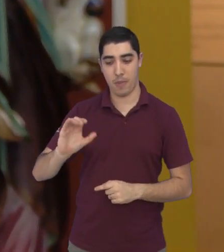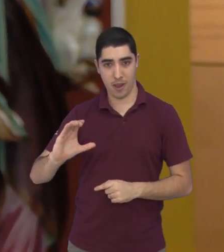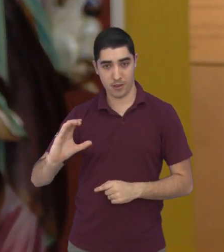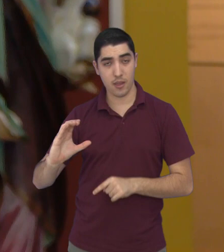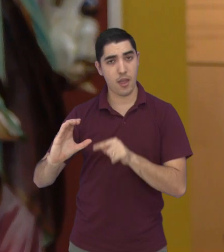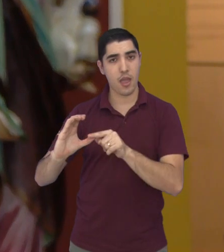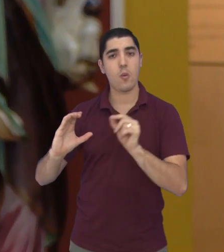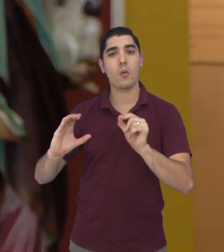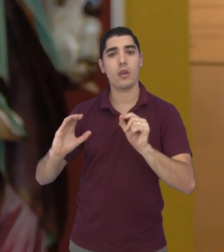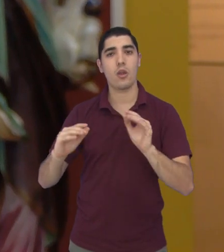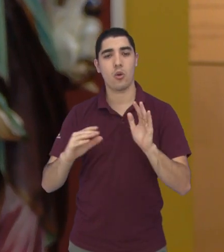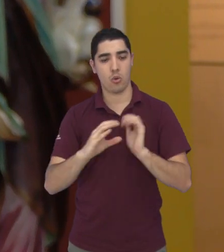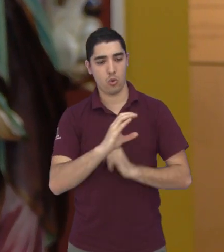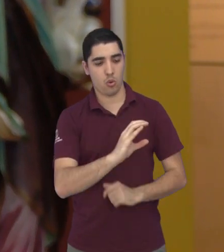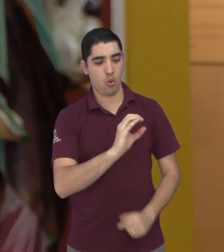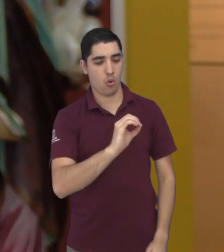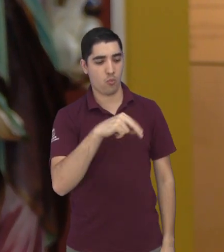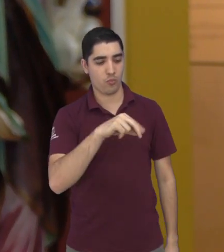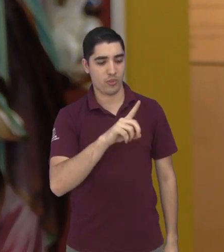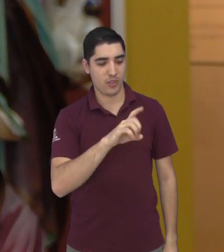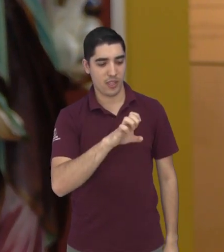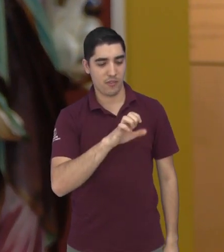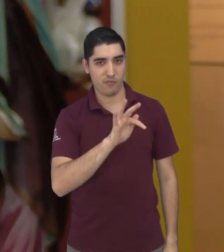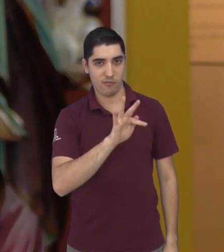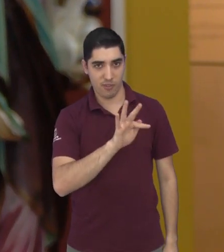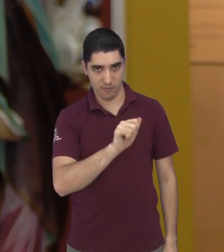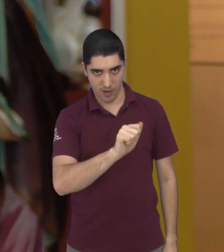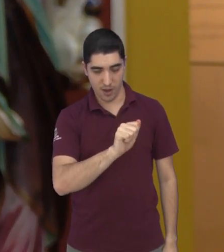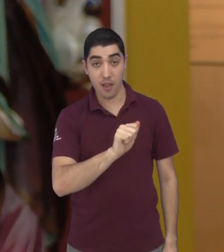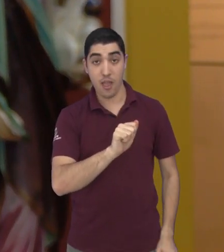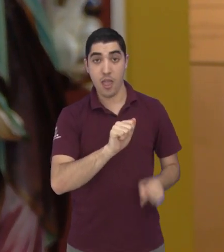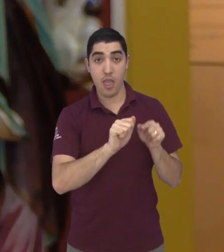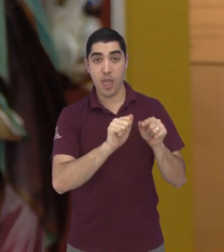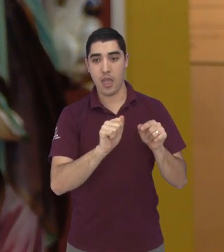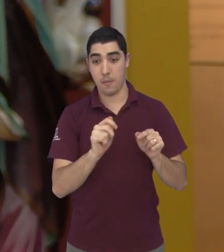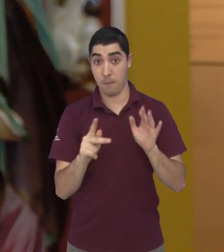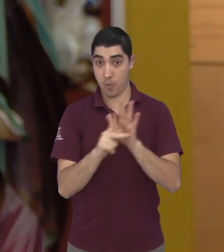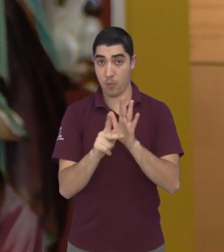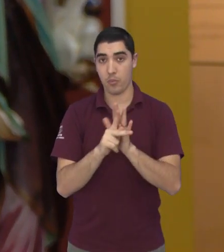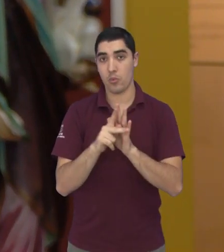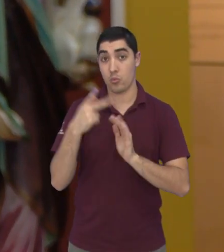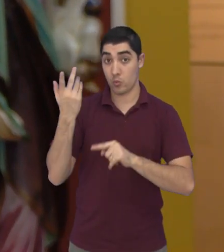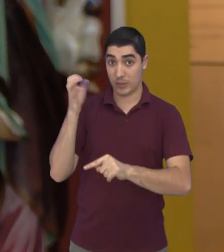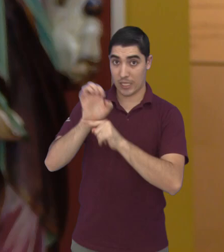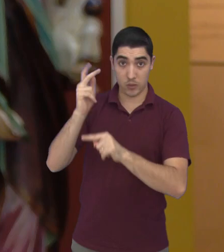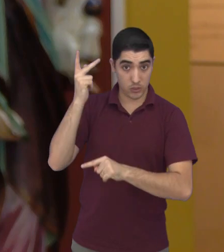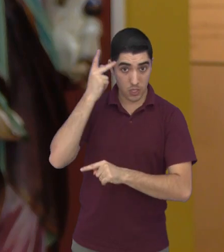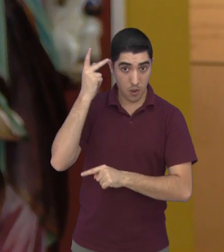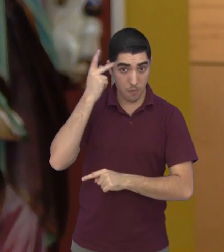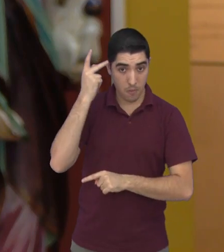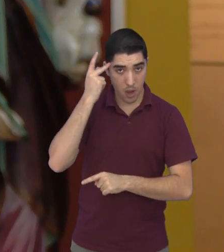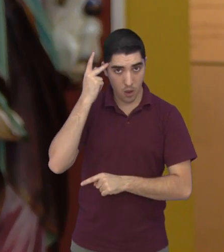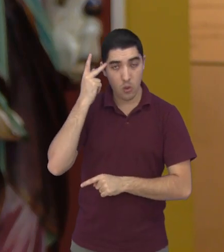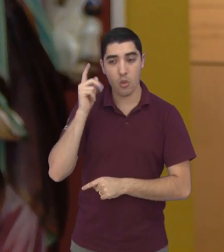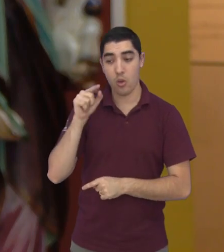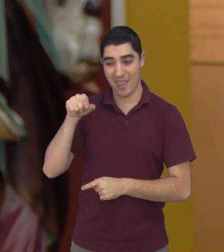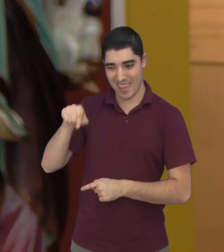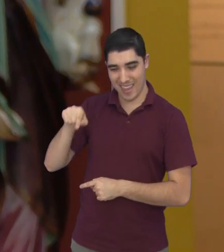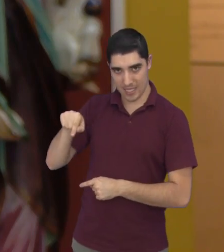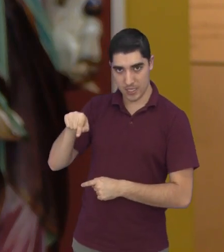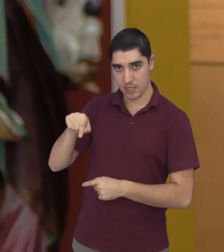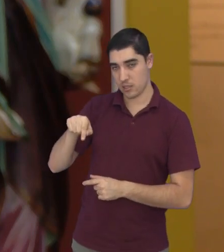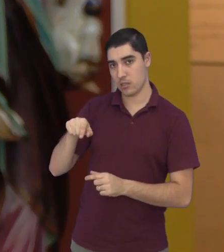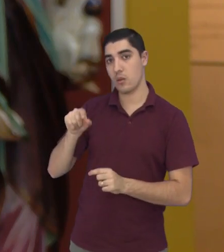ligado ao CONDEFAR, né? Que é um órgão do Estado de São Paulo, sendo que o CONPAC